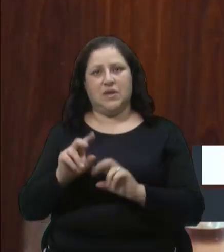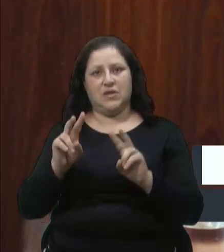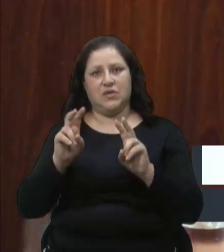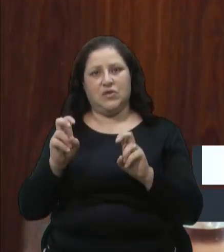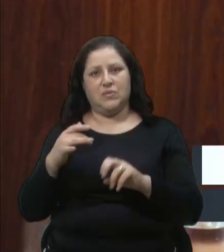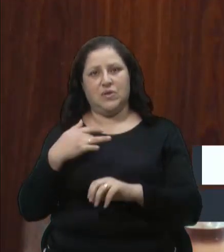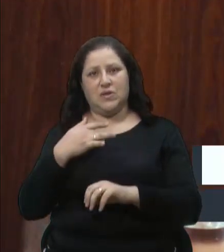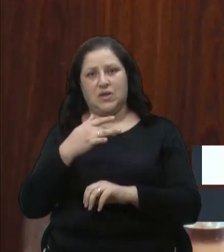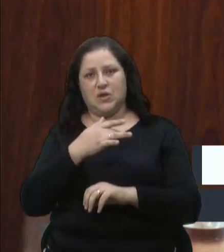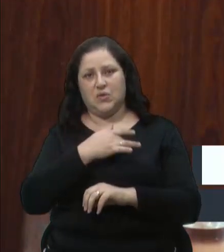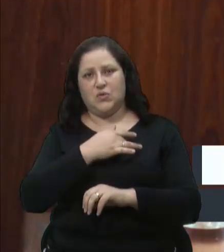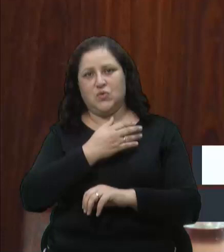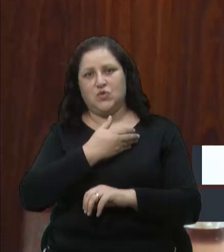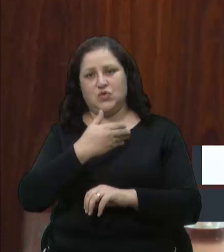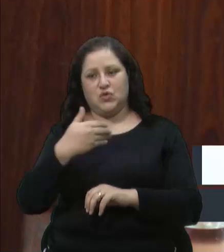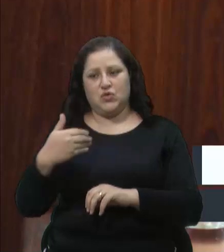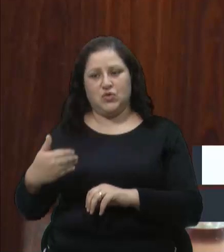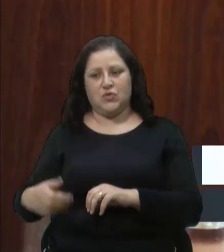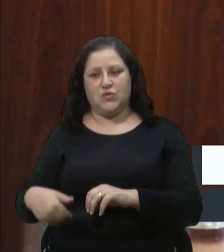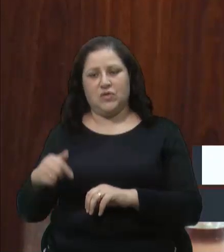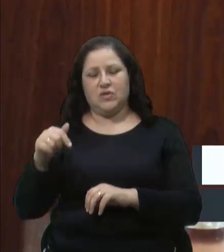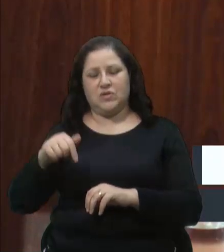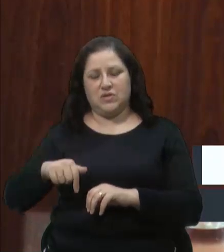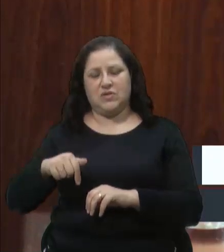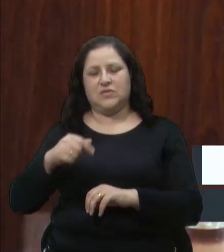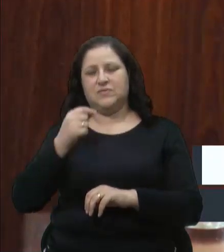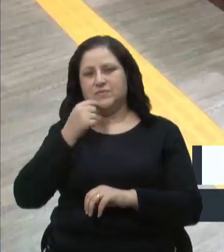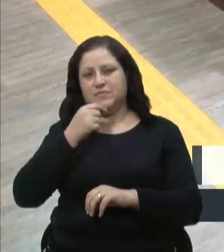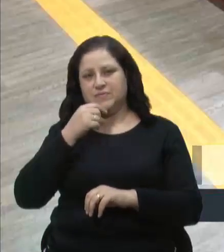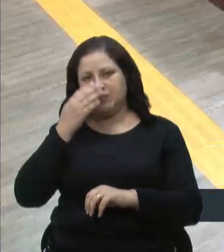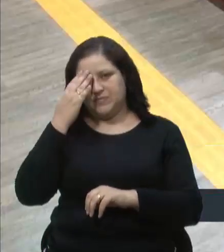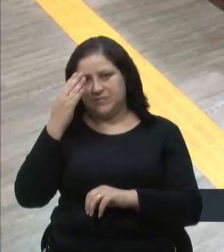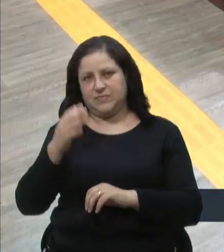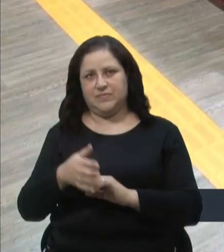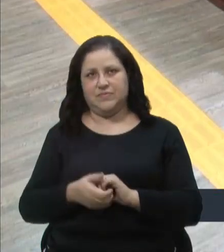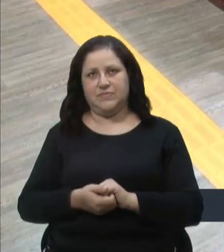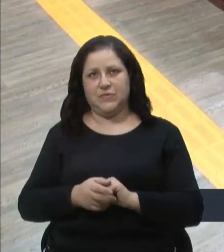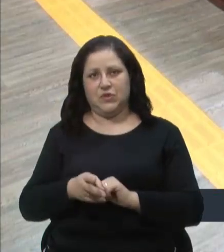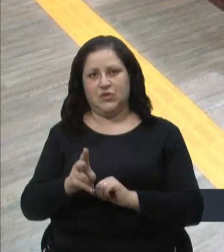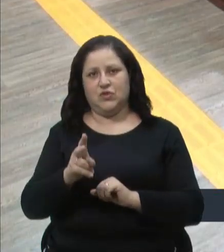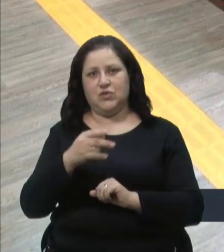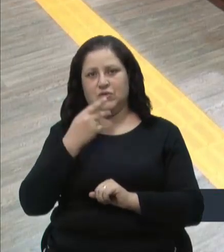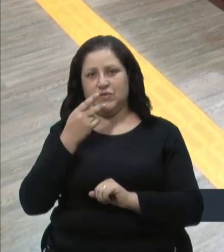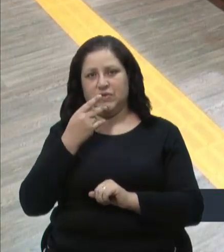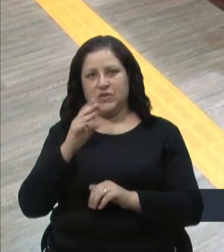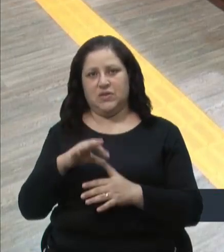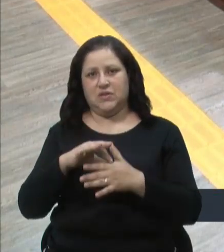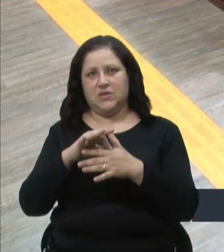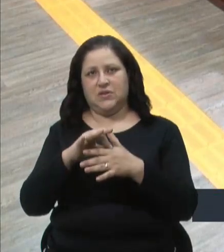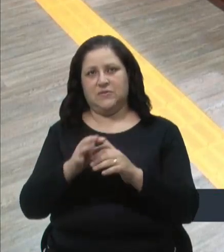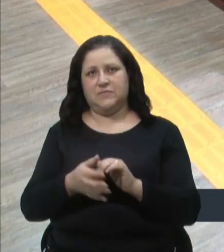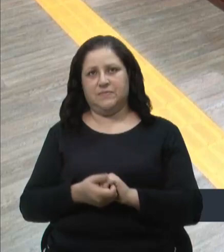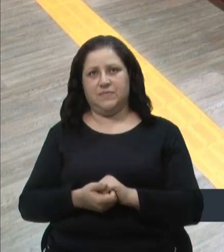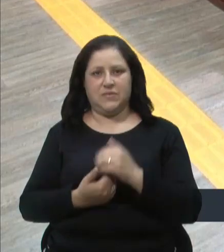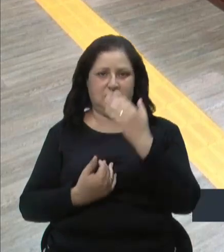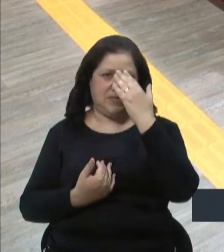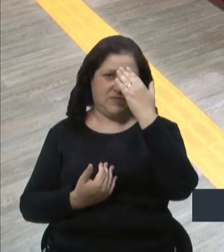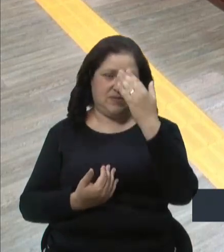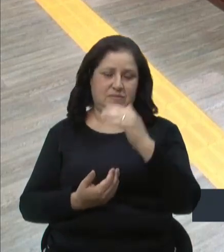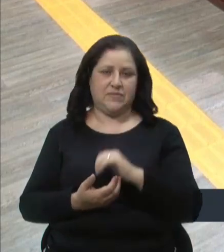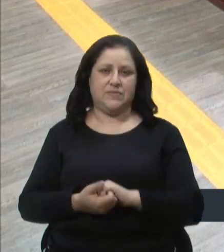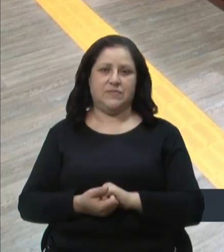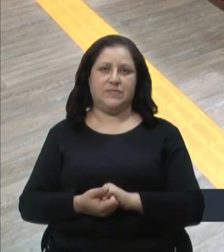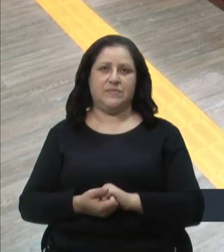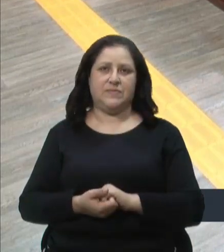de saúde pública para essas crianças. Muito obrigado, vereador Felipe. Segue a declaração de líder, Felipe Germain. Obrigado, vereador Estela. Obrigado, vereador Gladys,